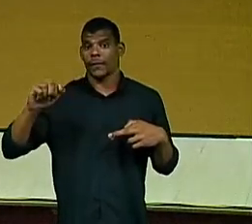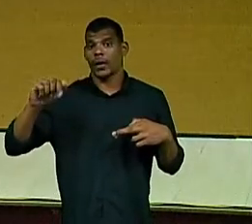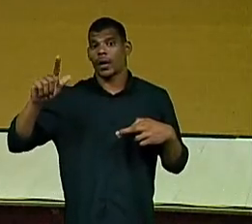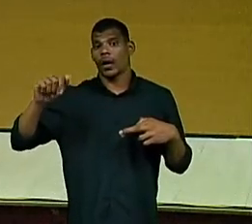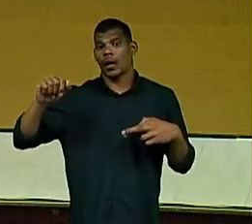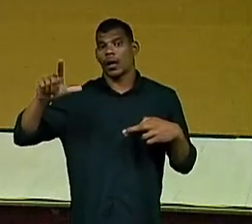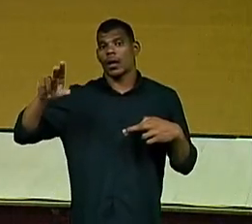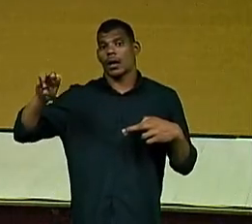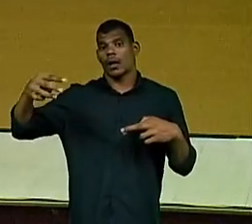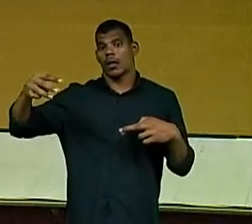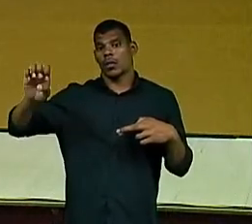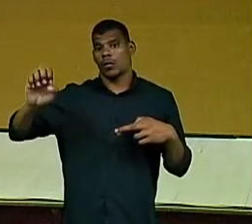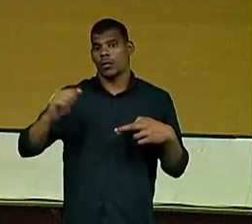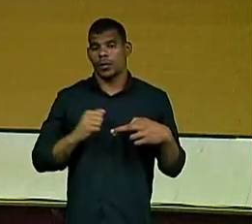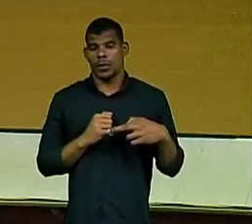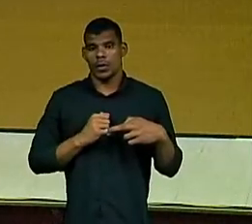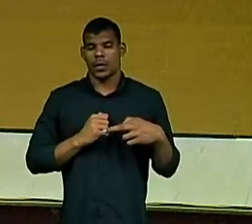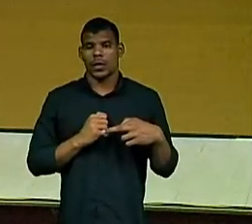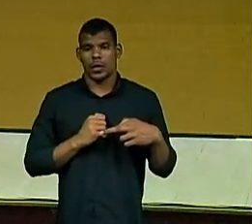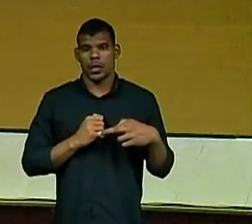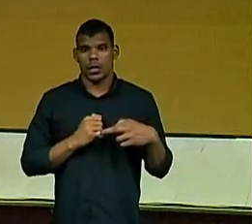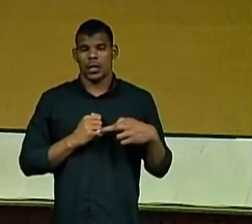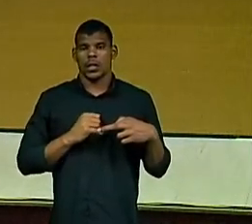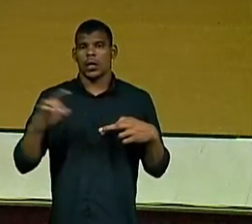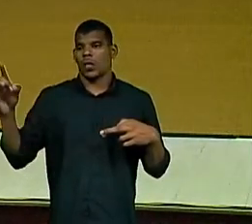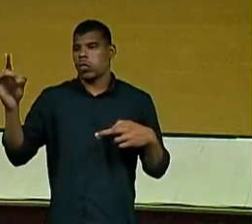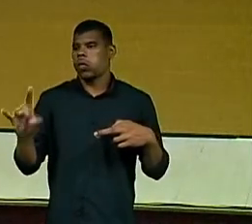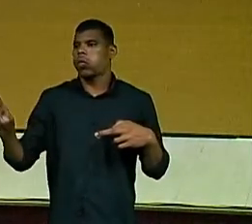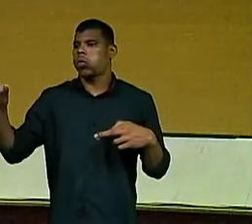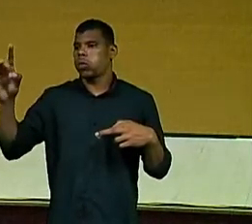gênio no embrião de um coelho resultado